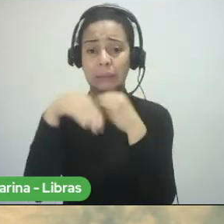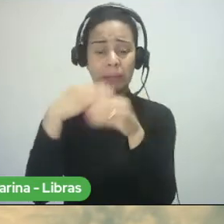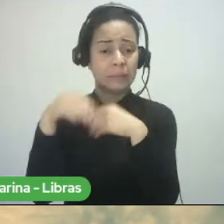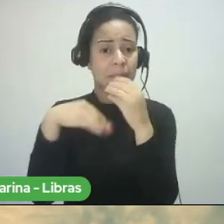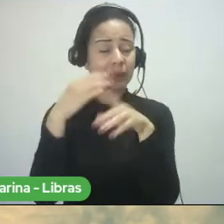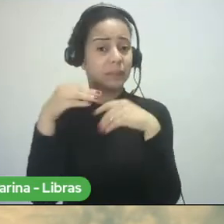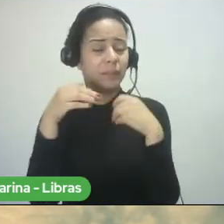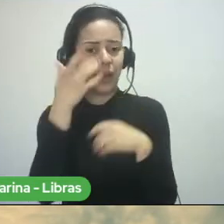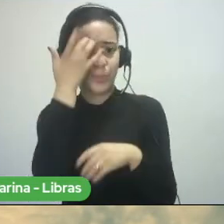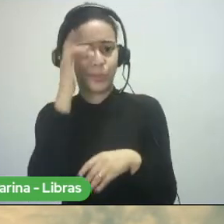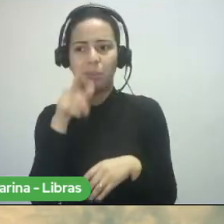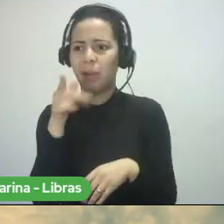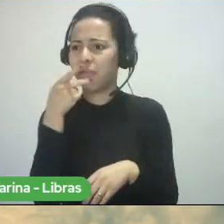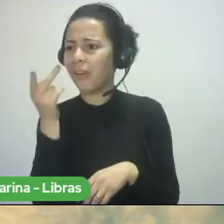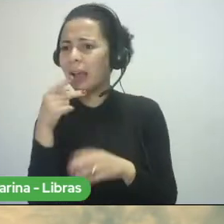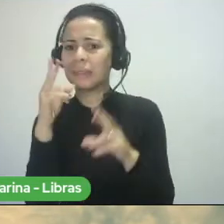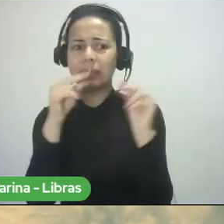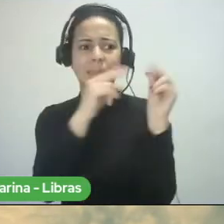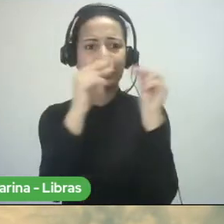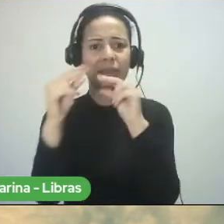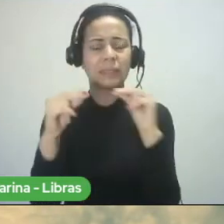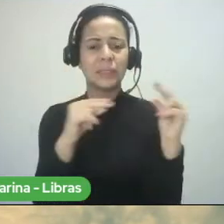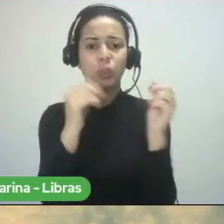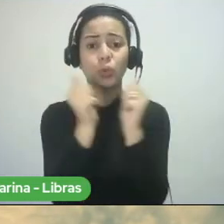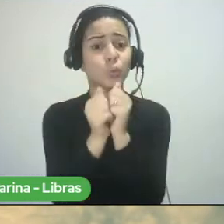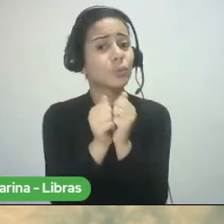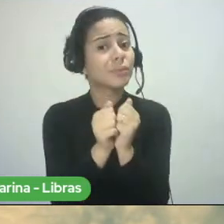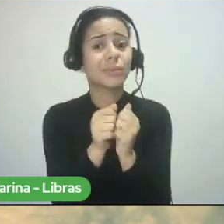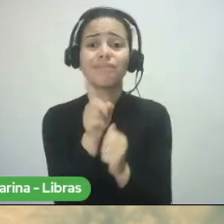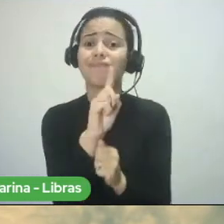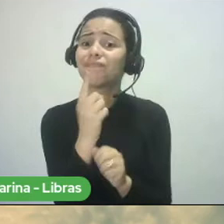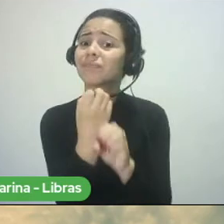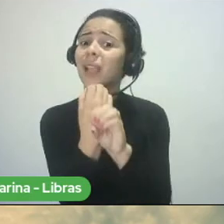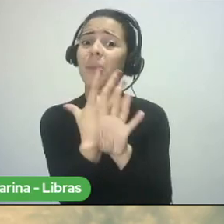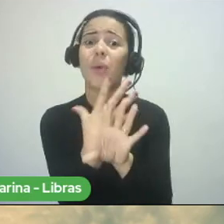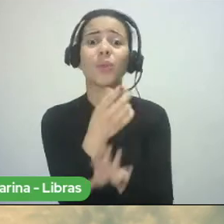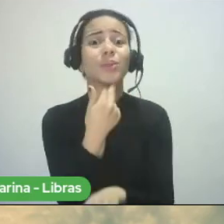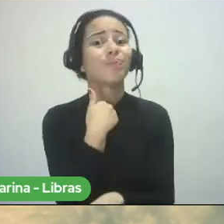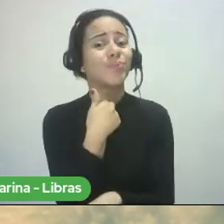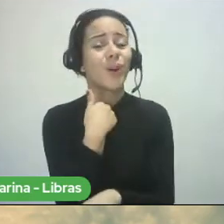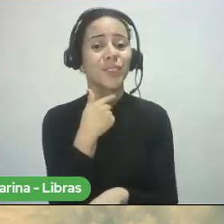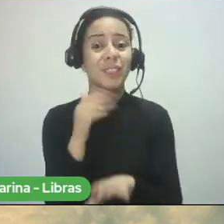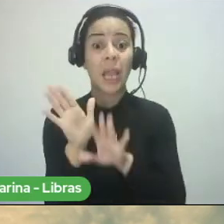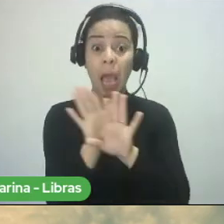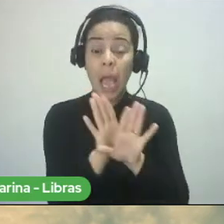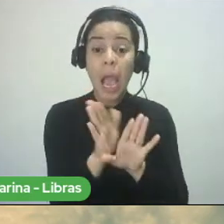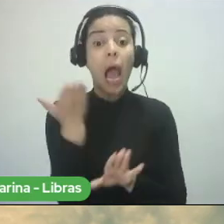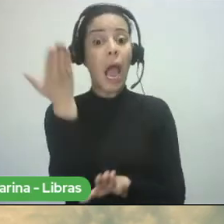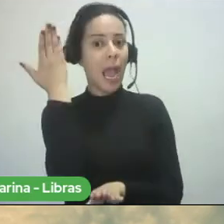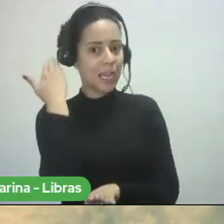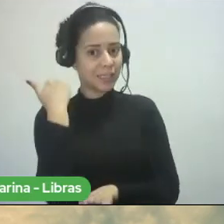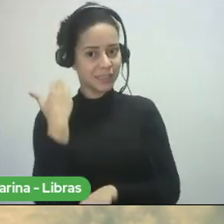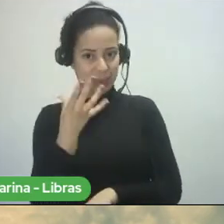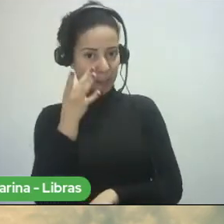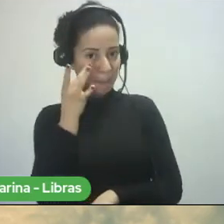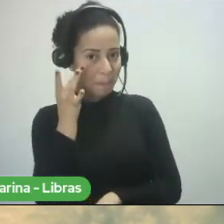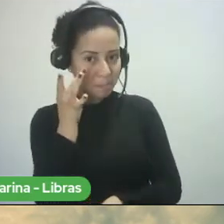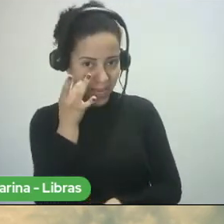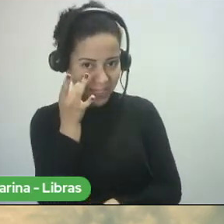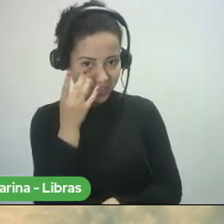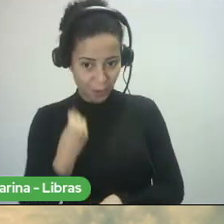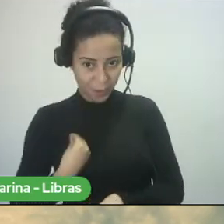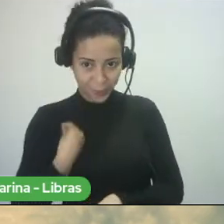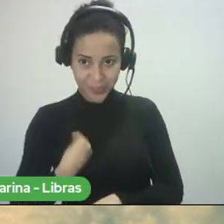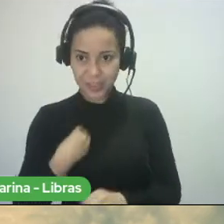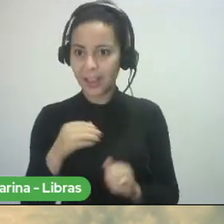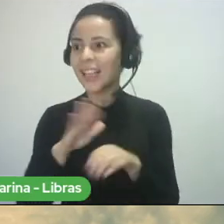para de falar, né? No presencial a gente não tinha esse problema porque a gente tinha distância entre as